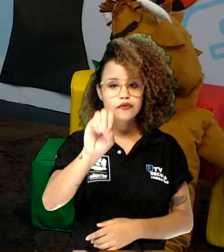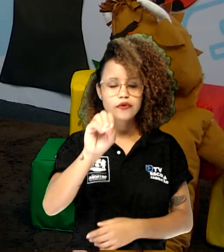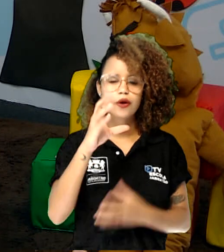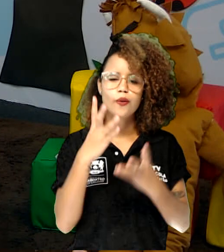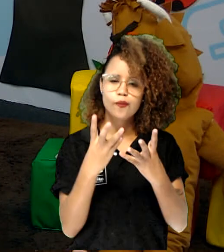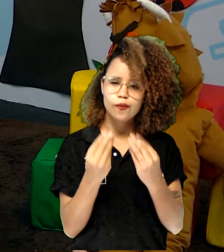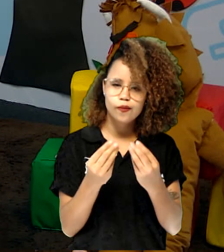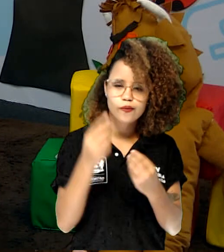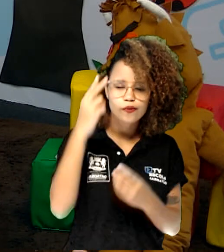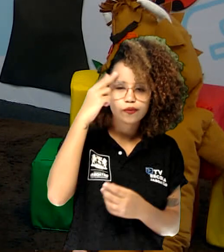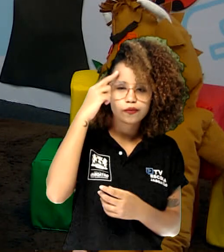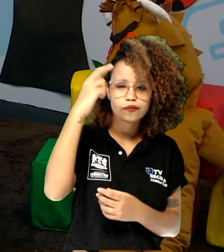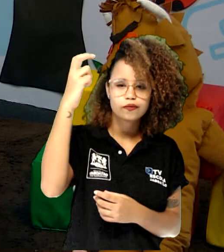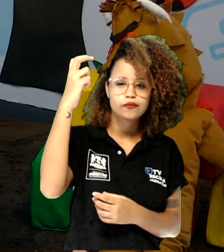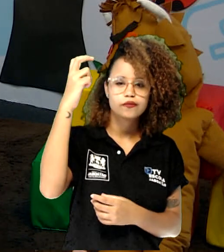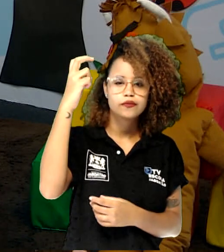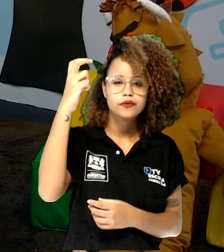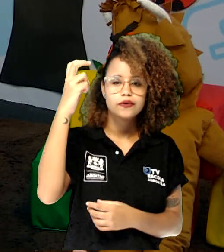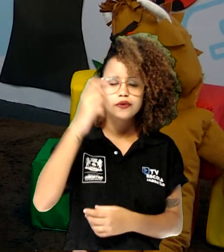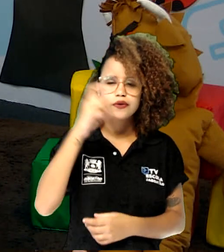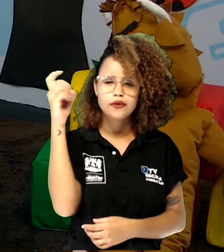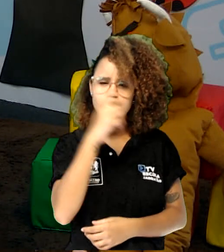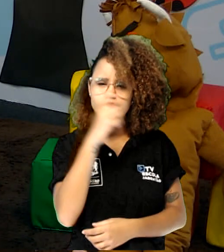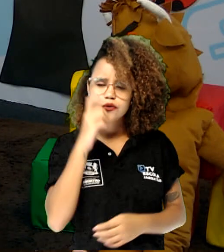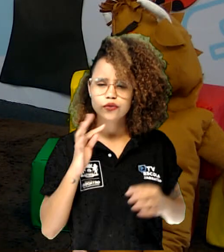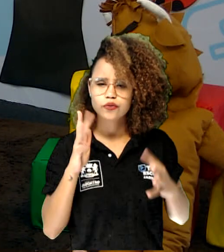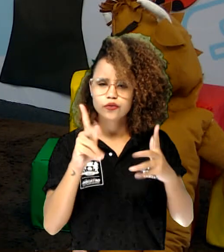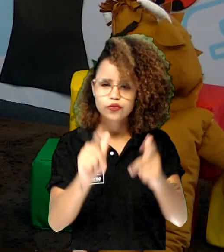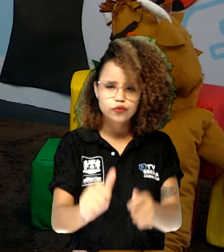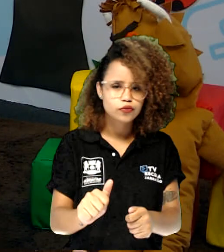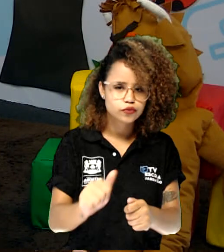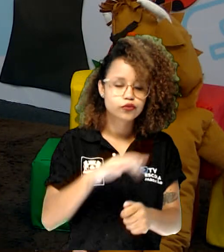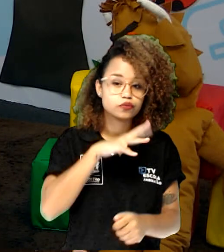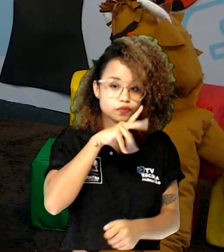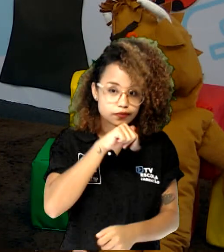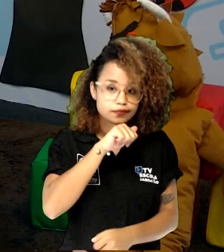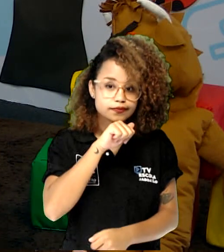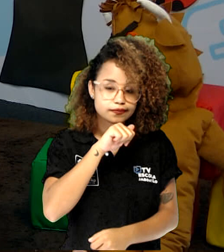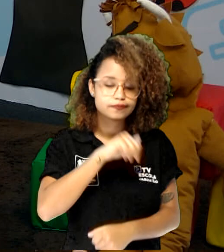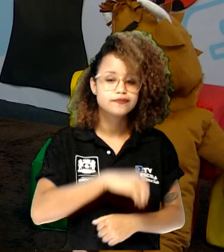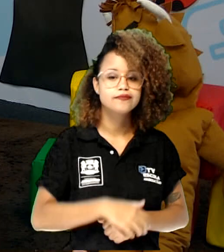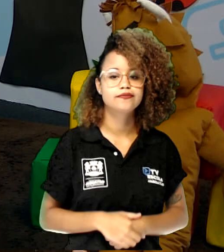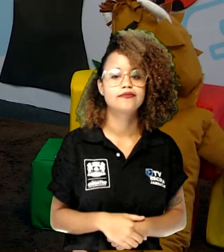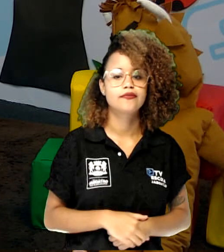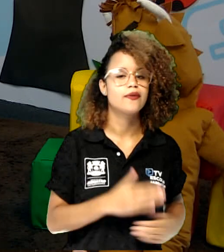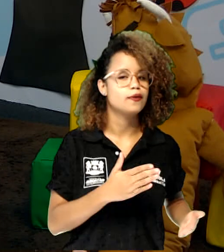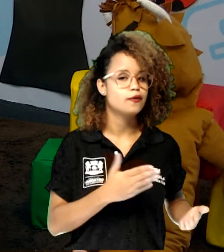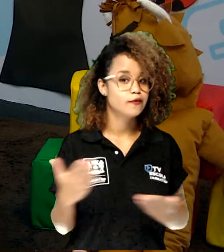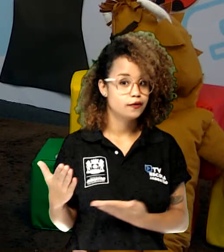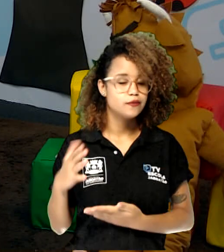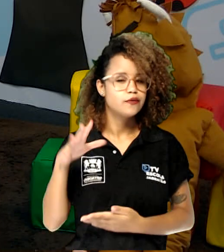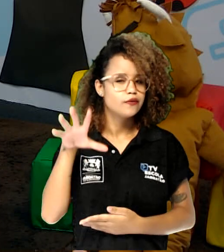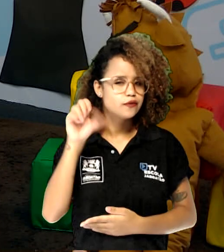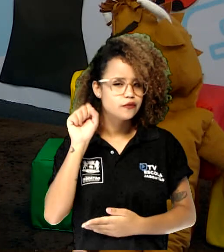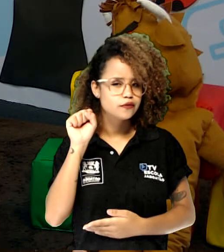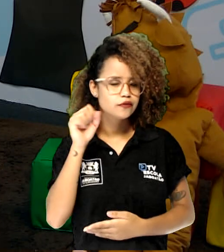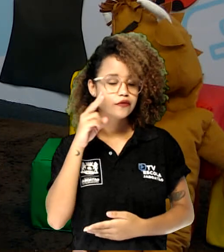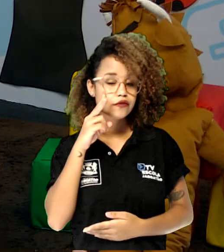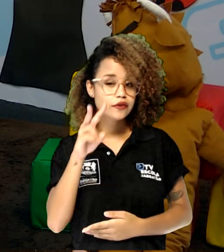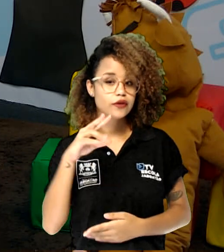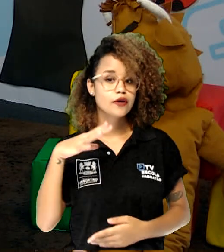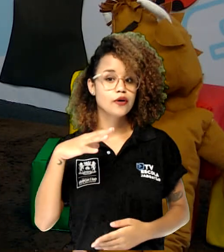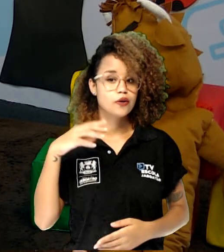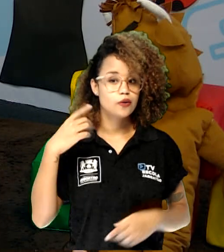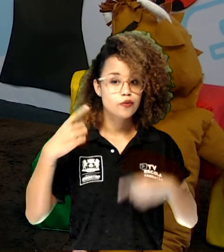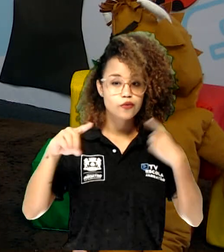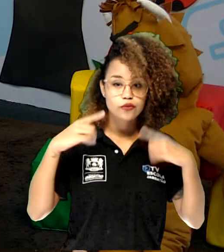muito esperto e que enganou a todos os outros bichos. Então vamos ouvir uma música sobre